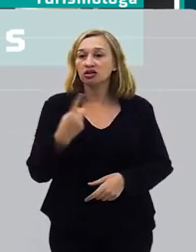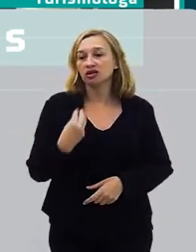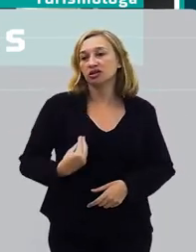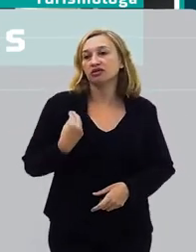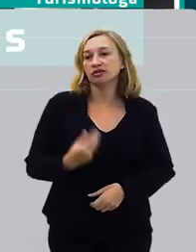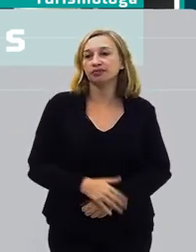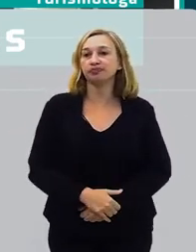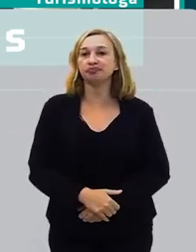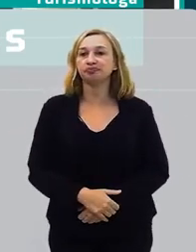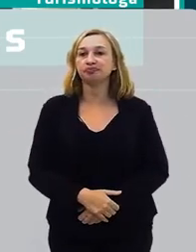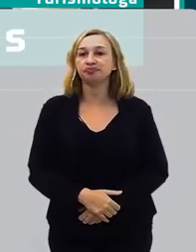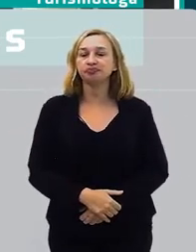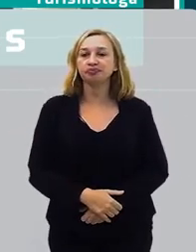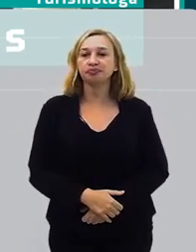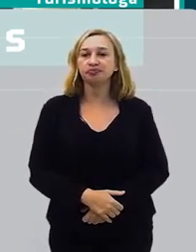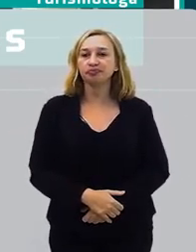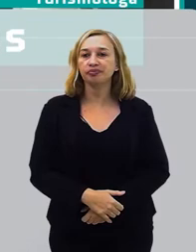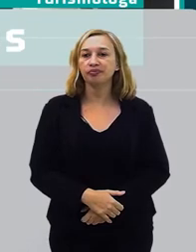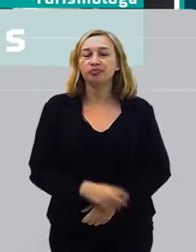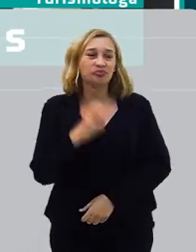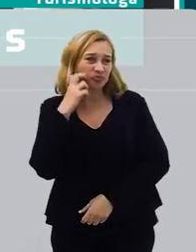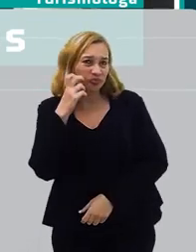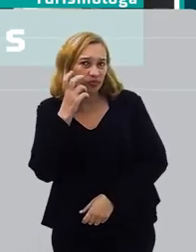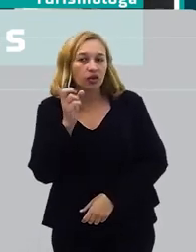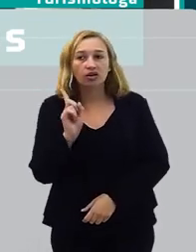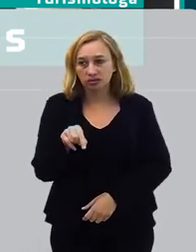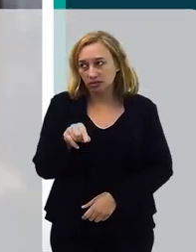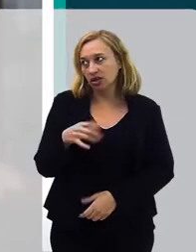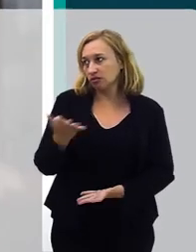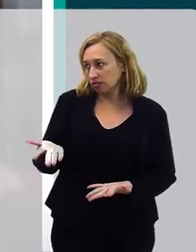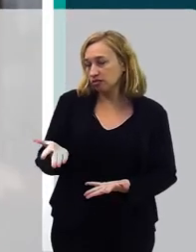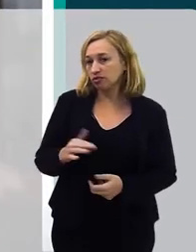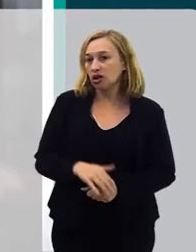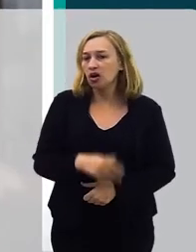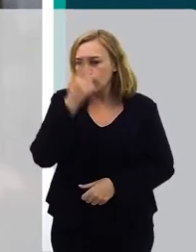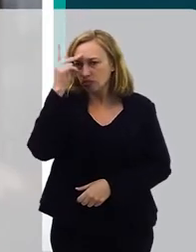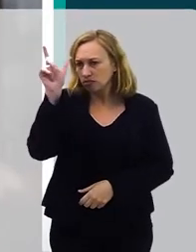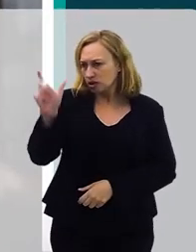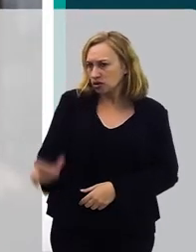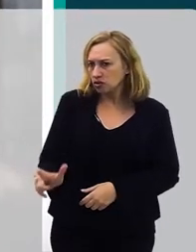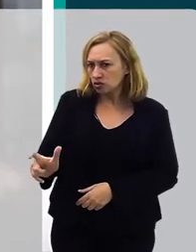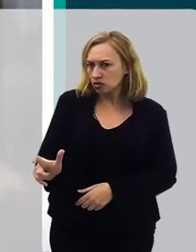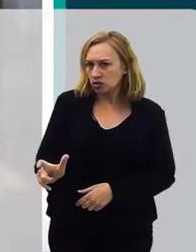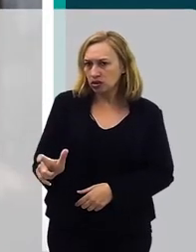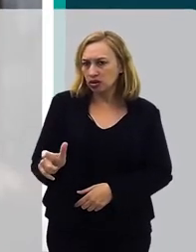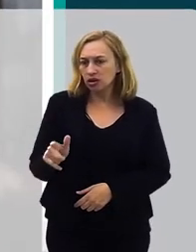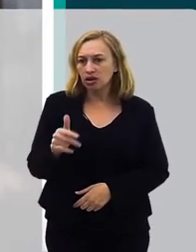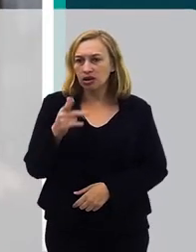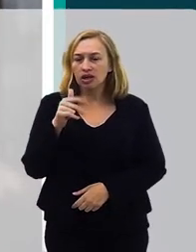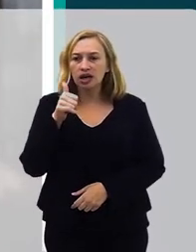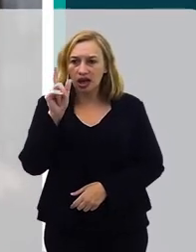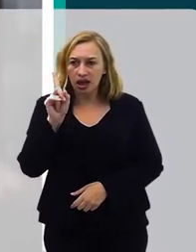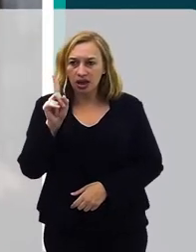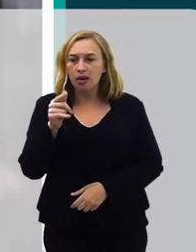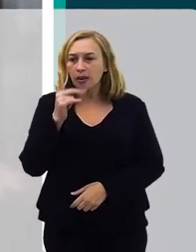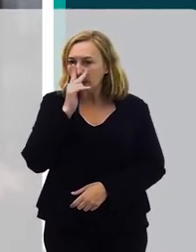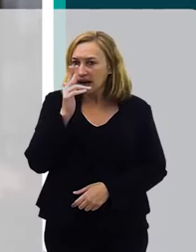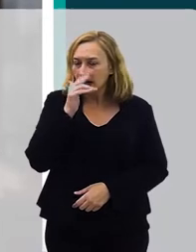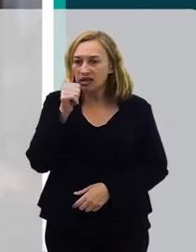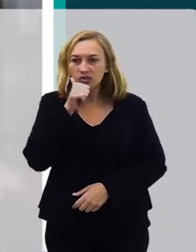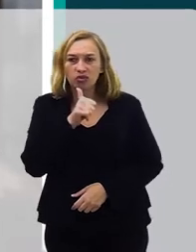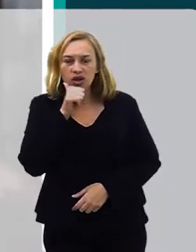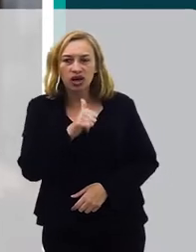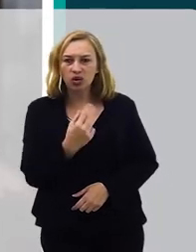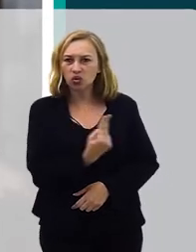em nossas vidas. E evita o constrangimento, né? Porque se Exato. uma pessoa que tem uma aparência feminina e ser chamada